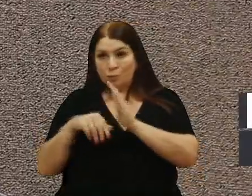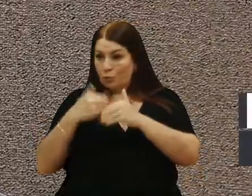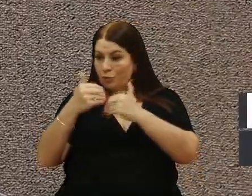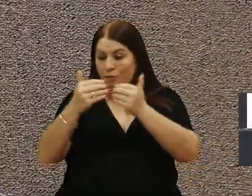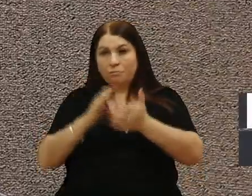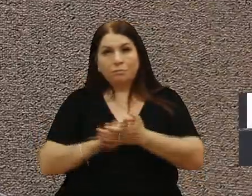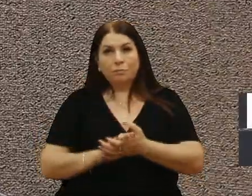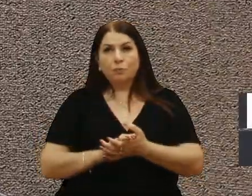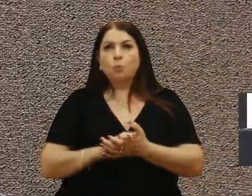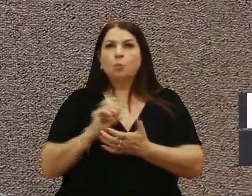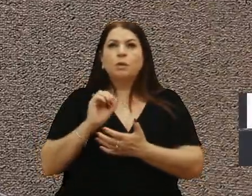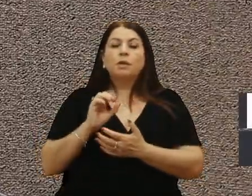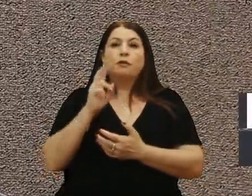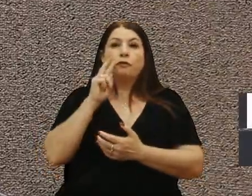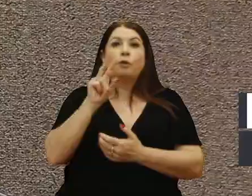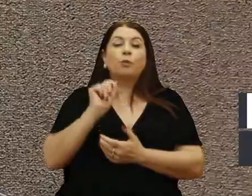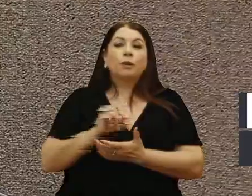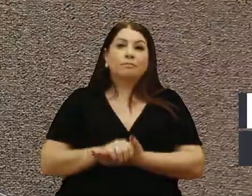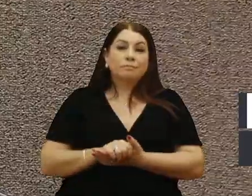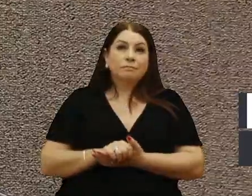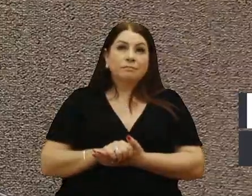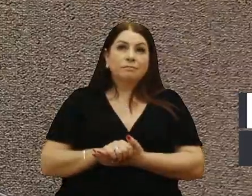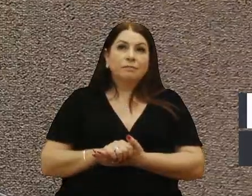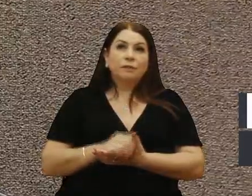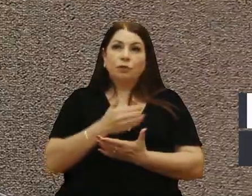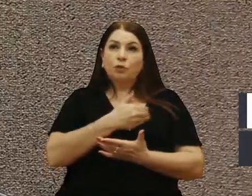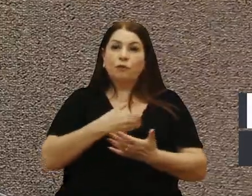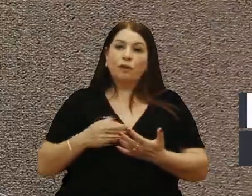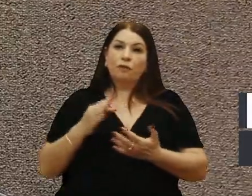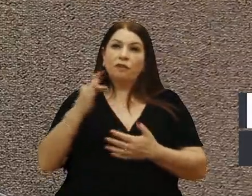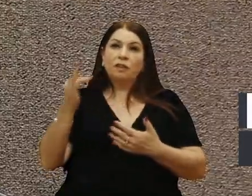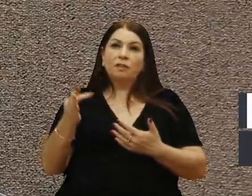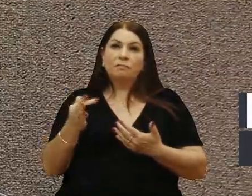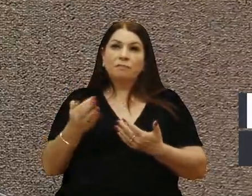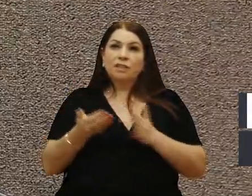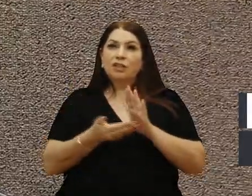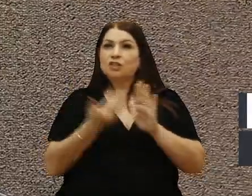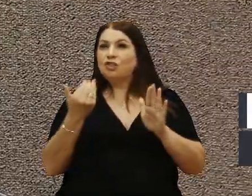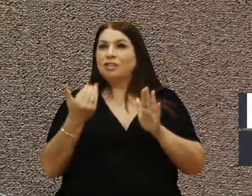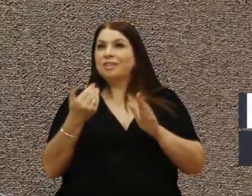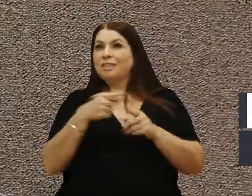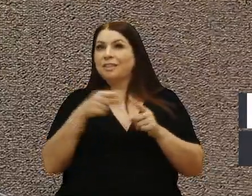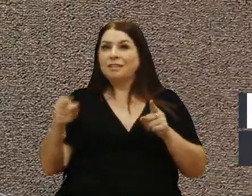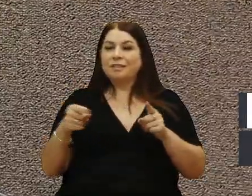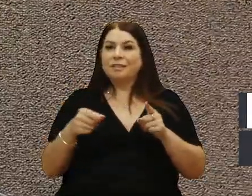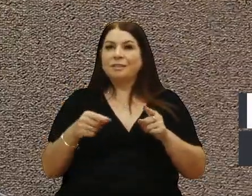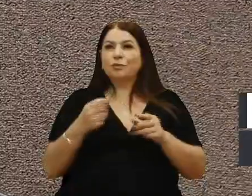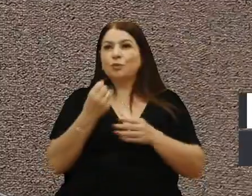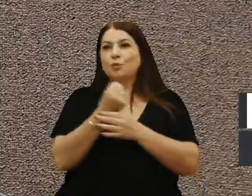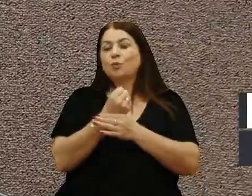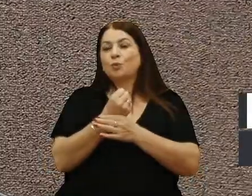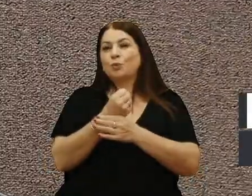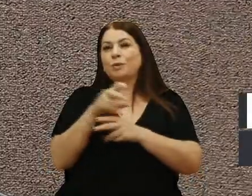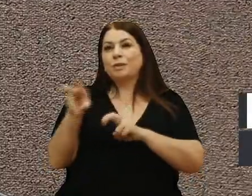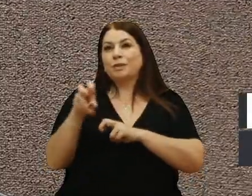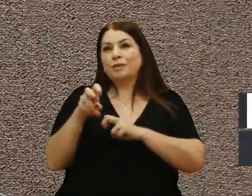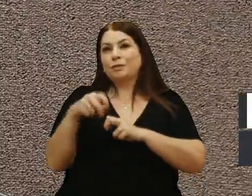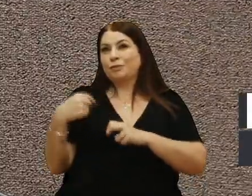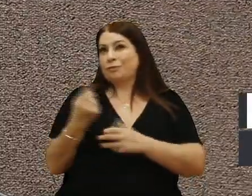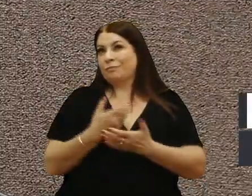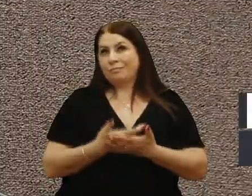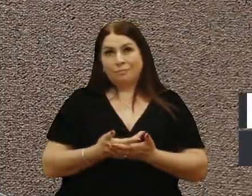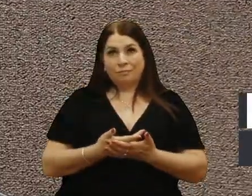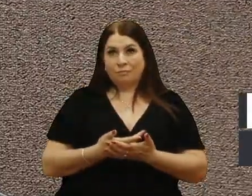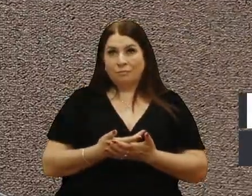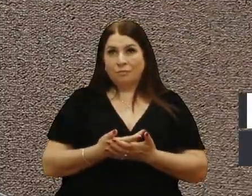andando, o que a gente vê? A gente vê um governo federal que tira o subsídio do seguro agrícola dos agricultores.